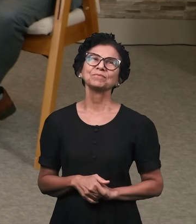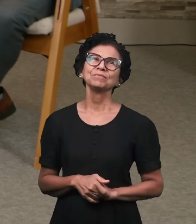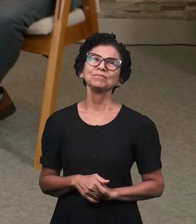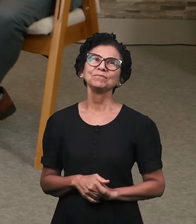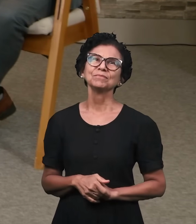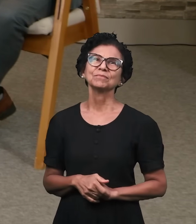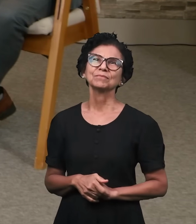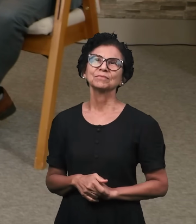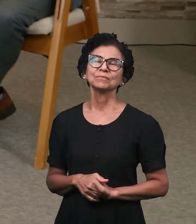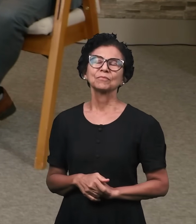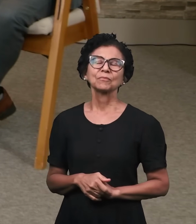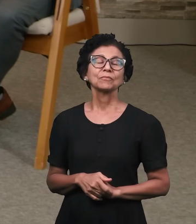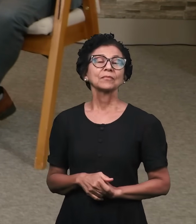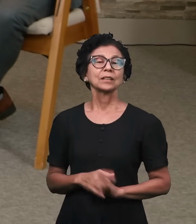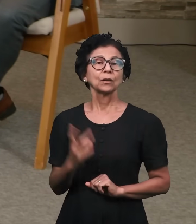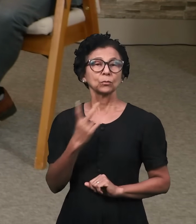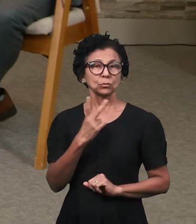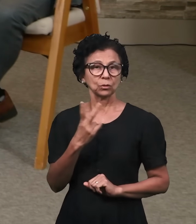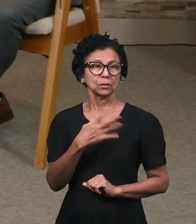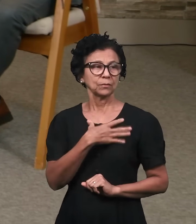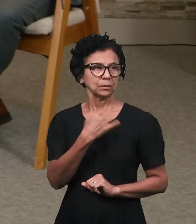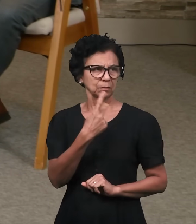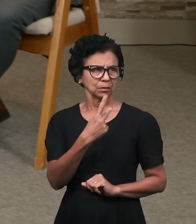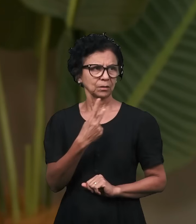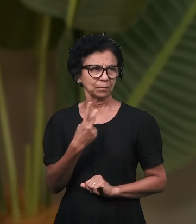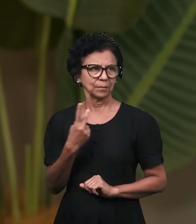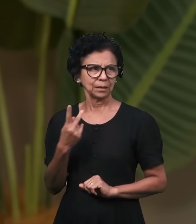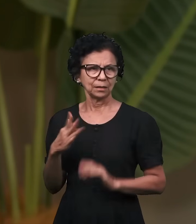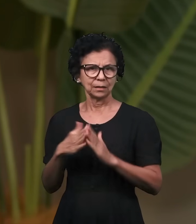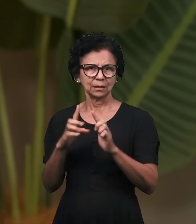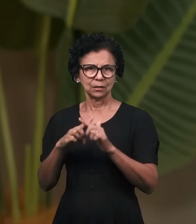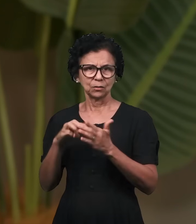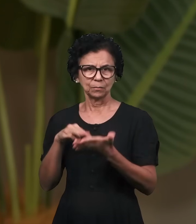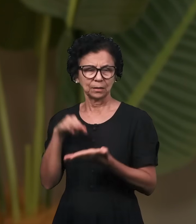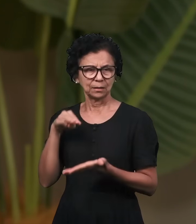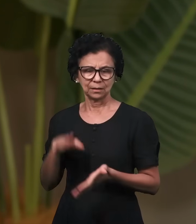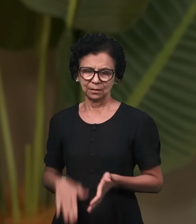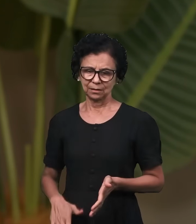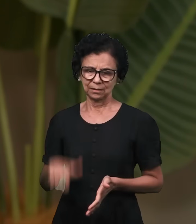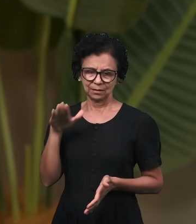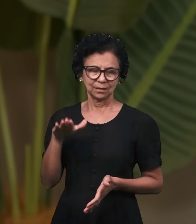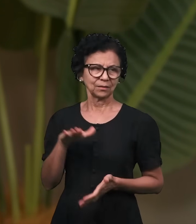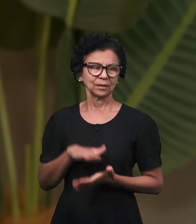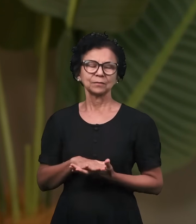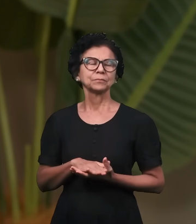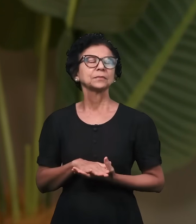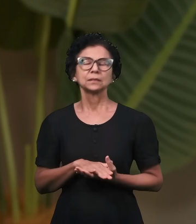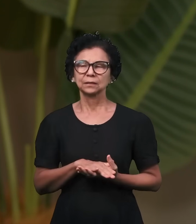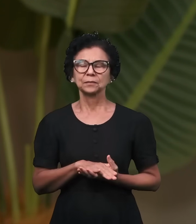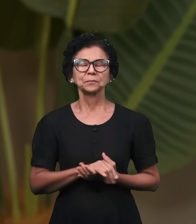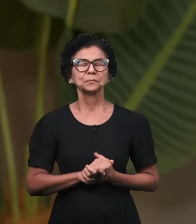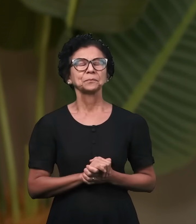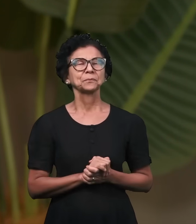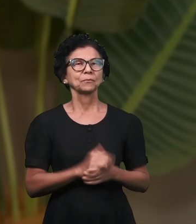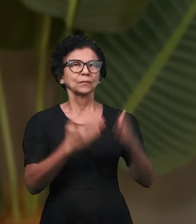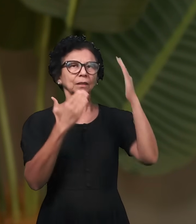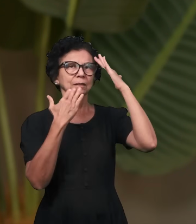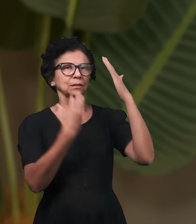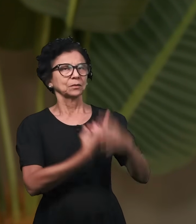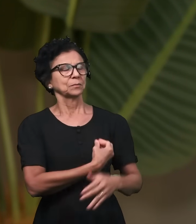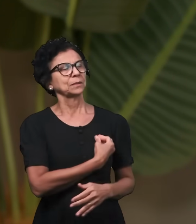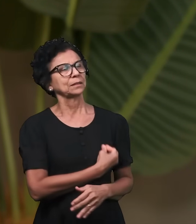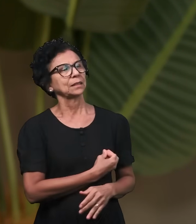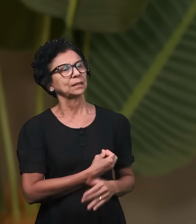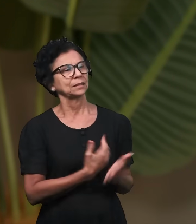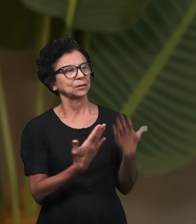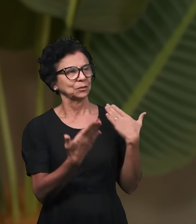Cristã Maranata. Sim. Bem, Fernando, eu quero agradecer a sua presença, a nossa conversa aqui, né?